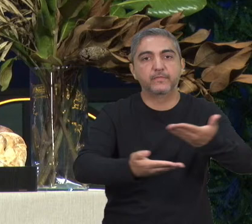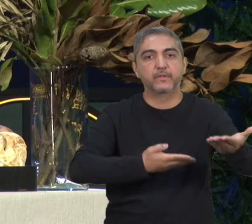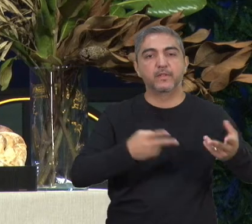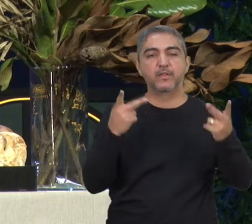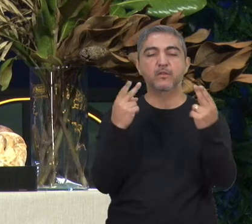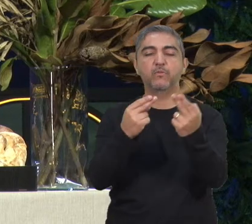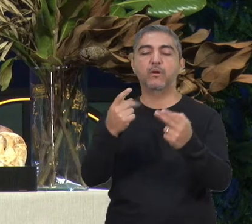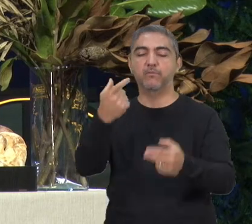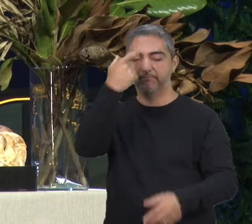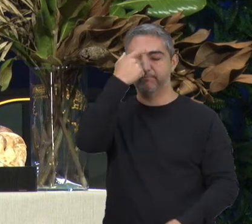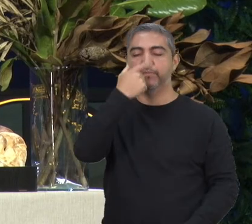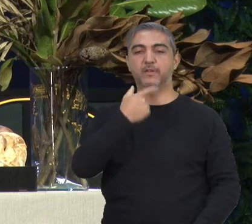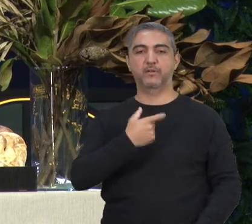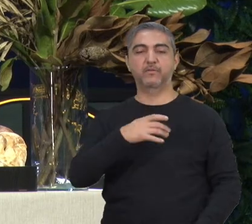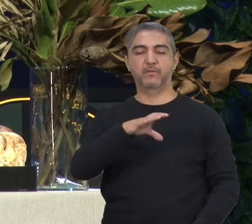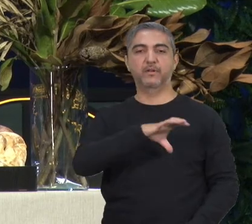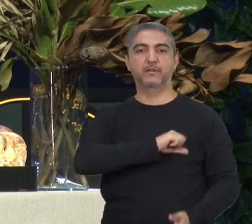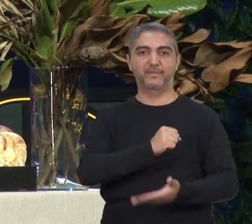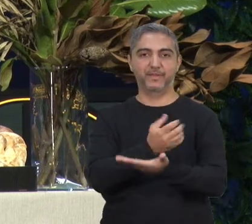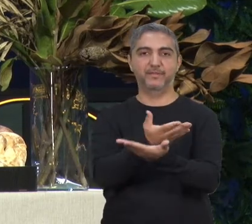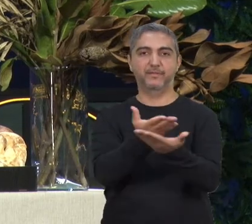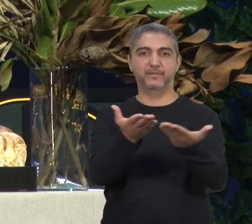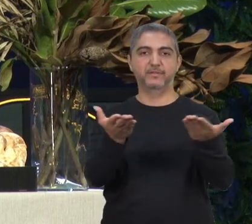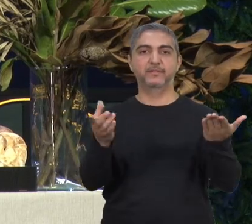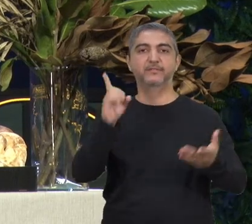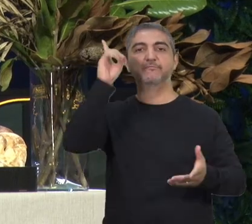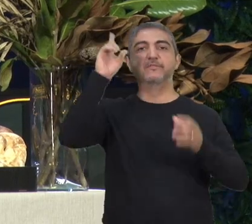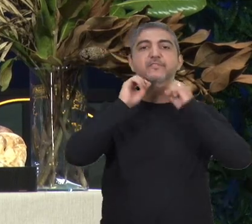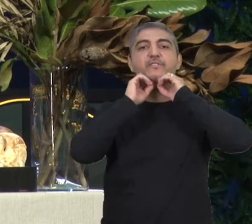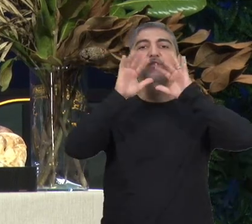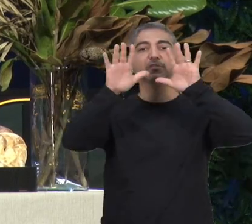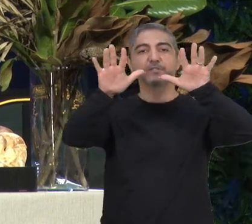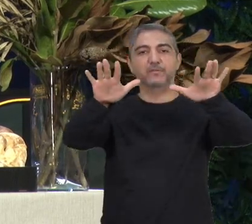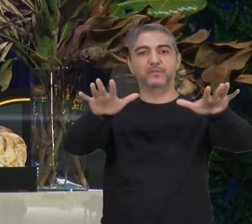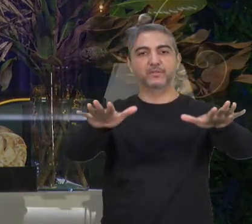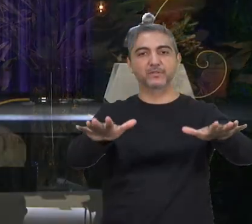vocês. Que assim seja. Deus os abençoe. Amém.